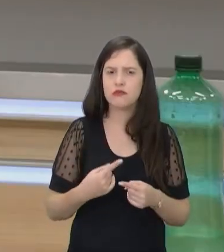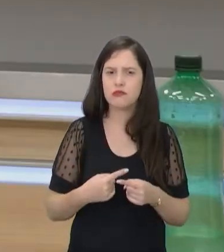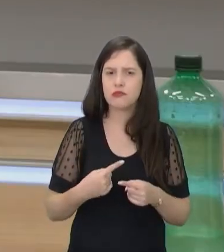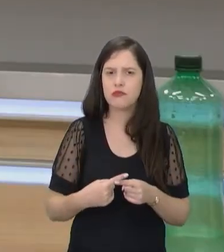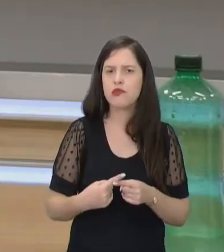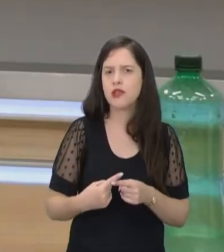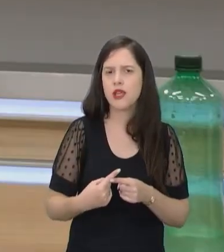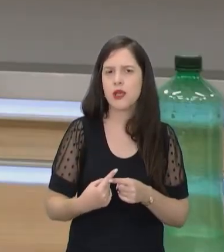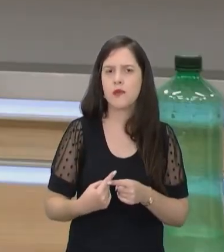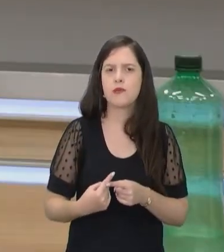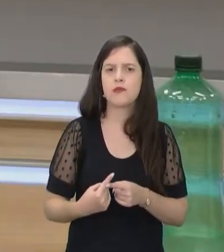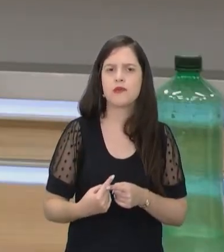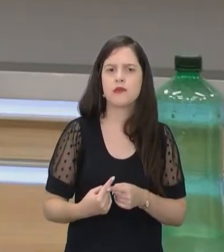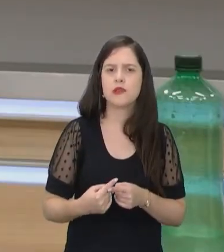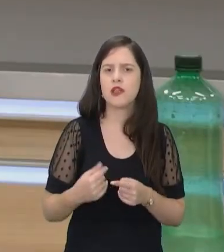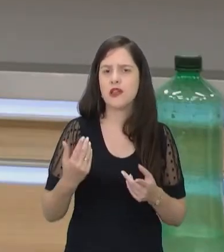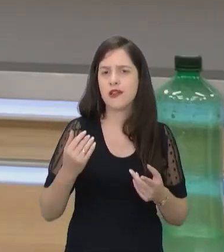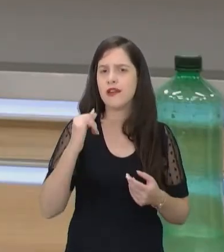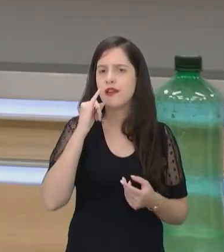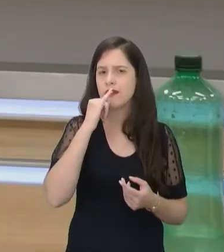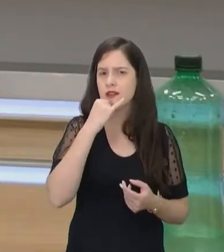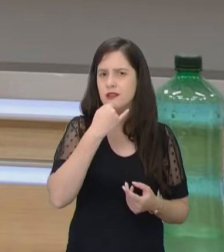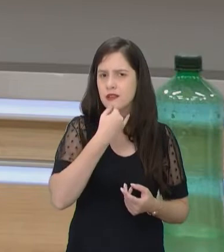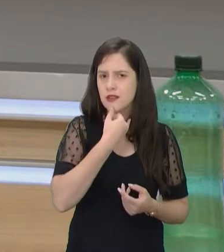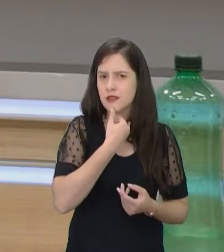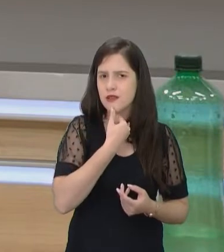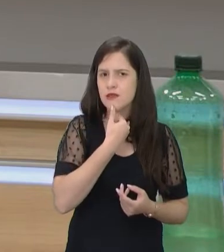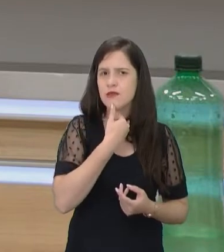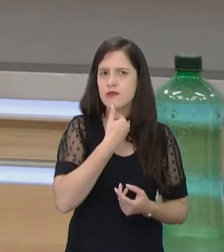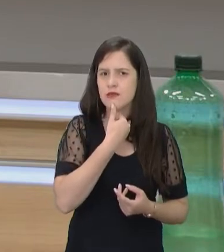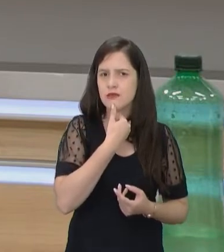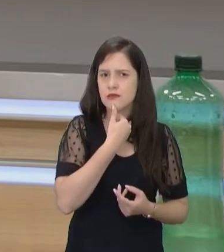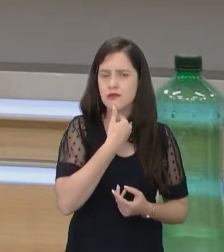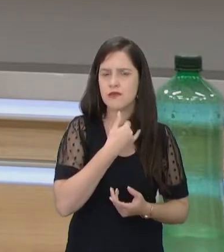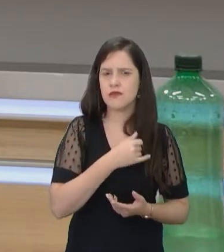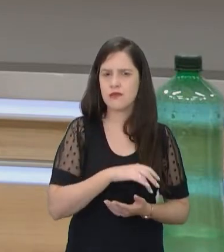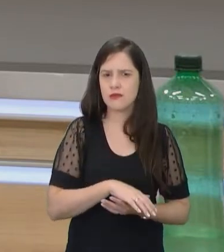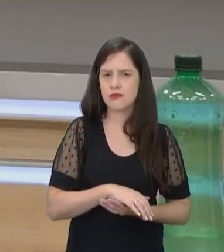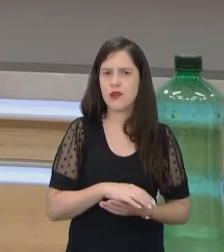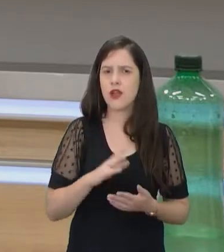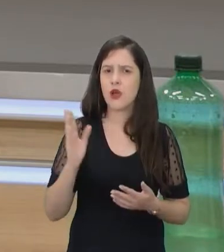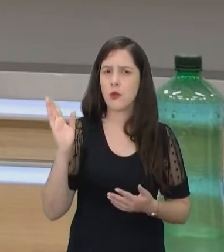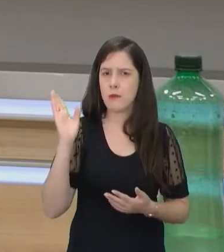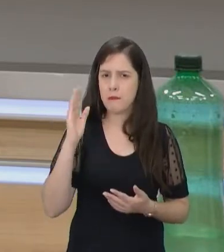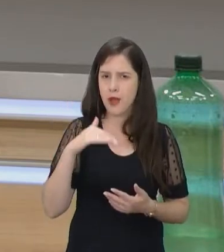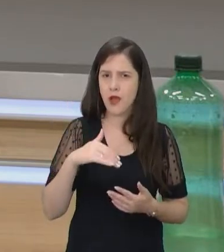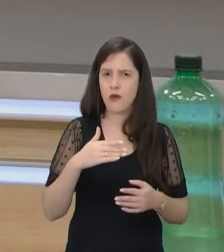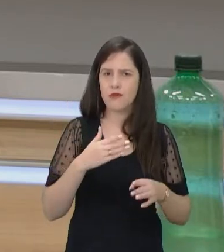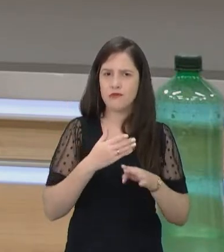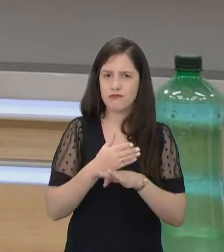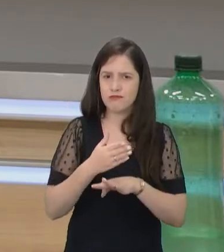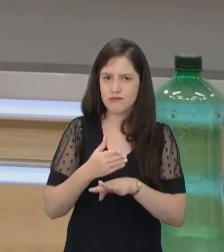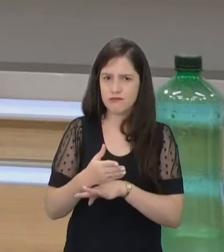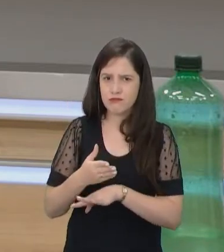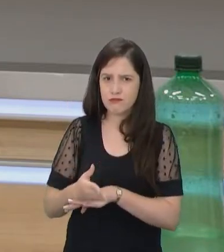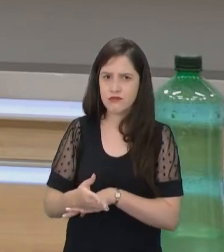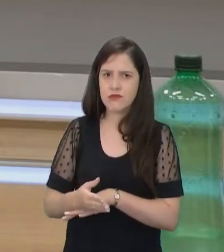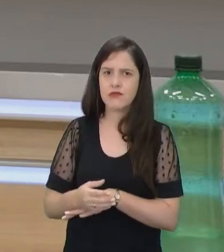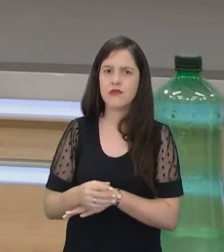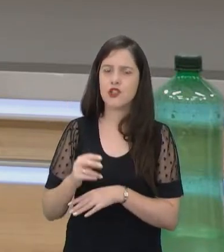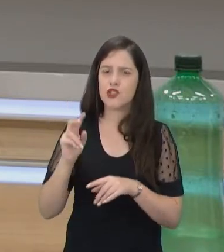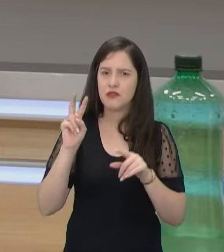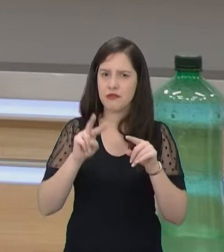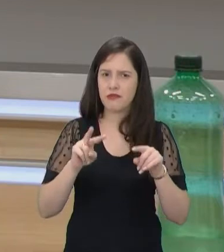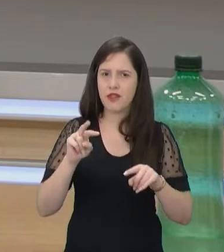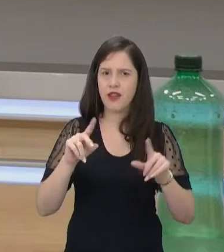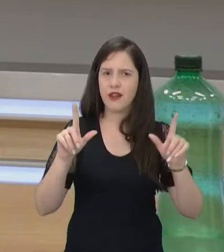porque... Infelizmente, quando uma notícia ela se torna muito normal, entre aspas, quando a gente liga toda vez lá o noticiário e fala